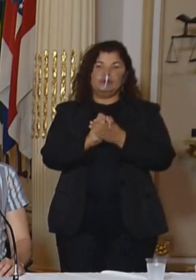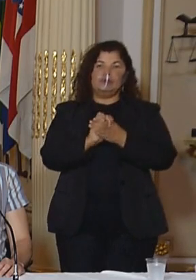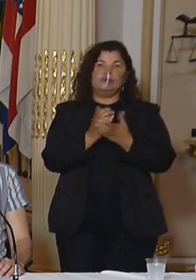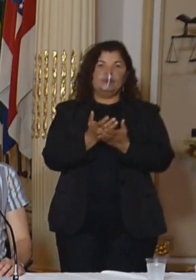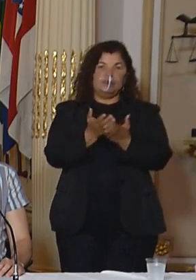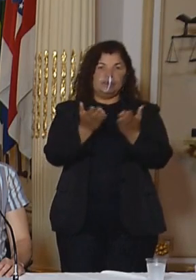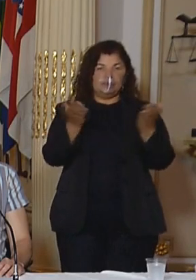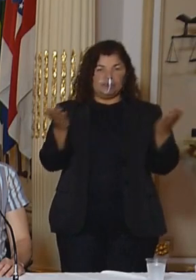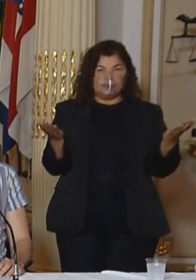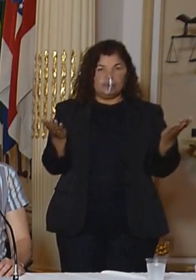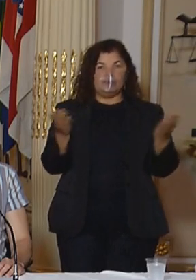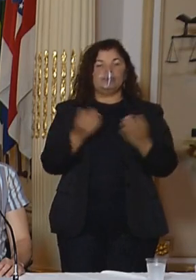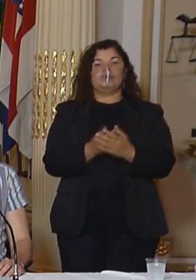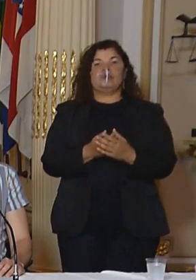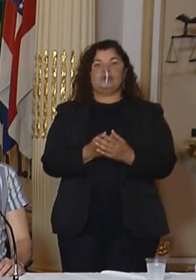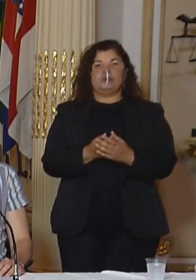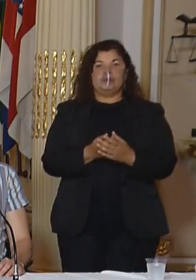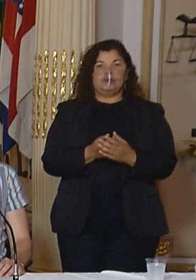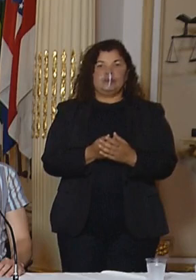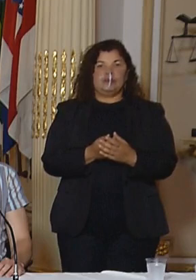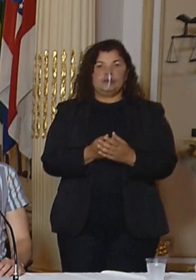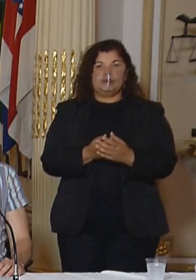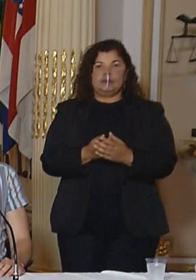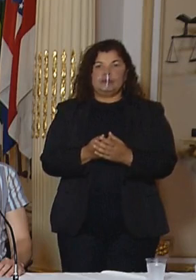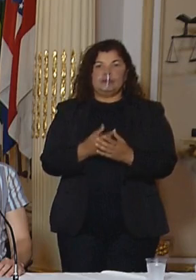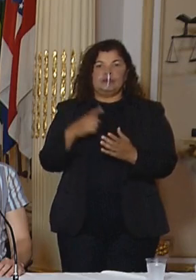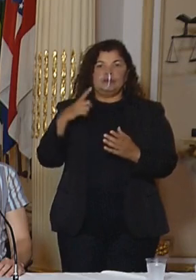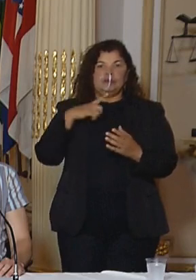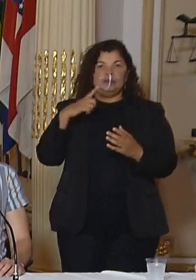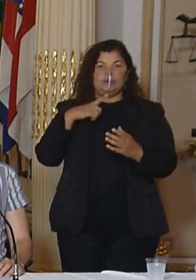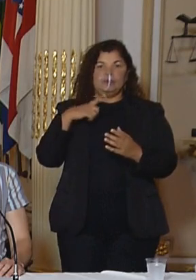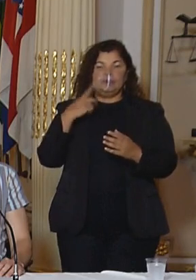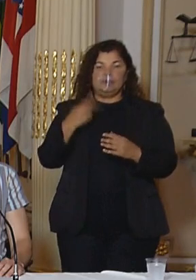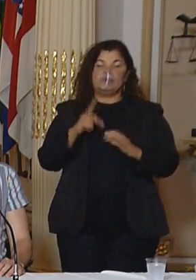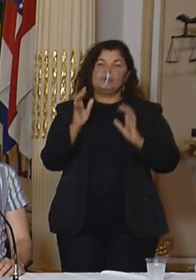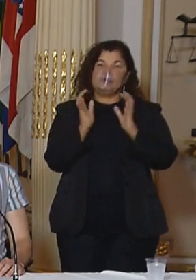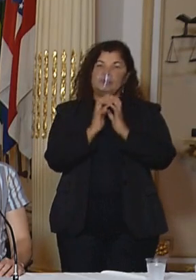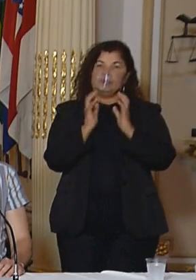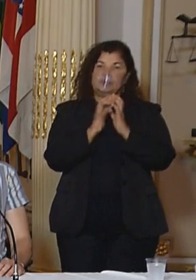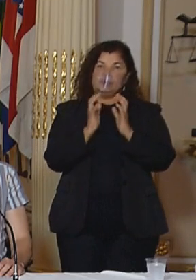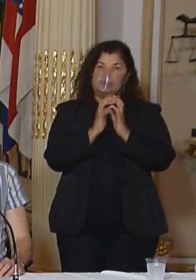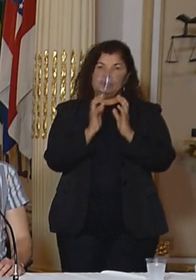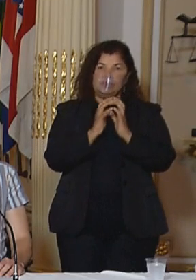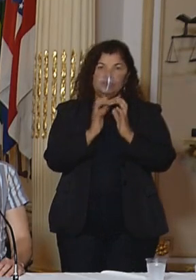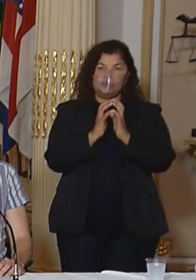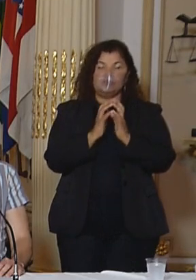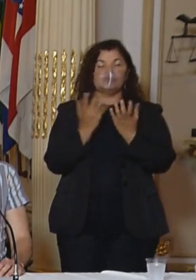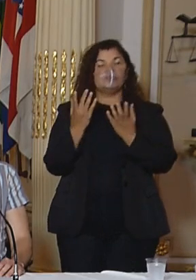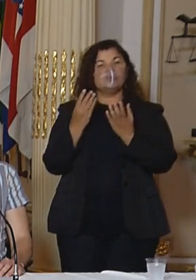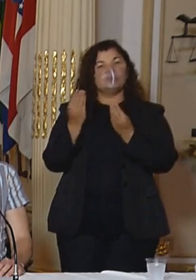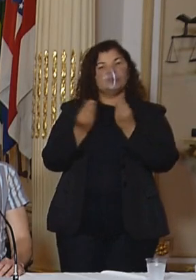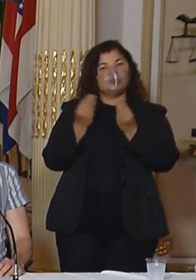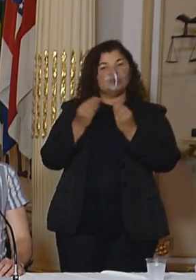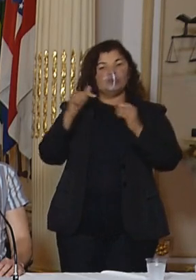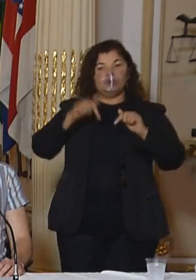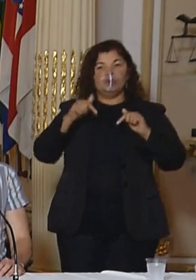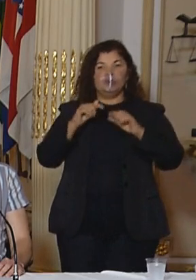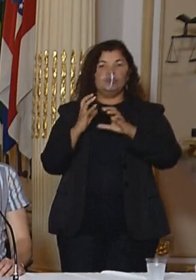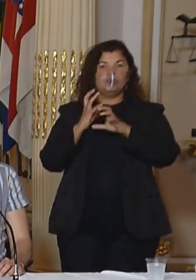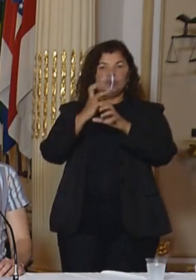todas. Acho que no recorte do Recife nós podemos dizer que dos dados de hoje,